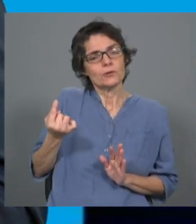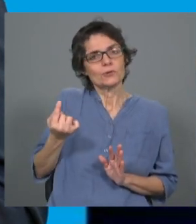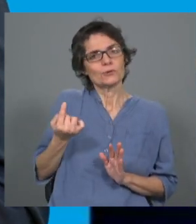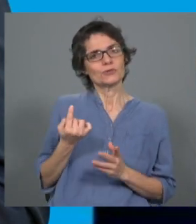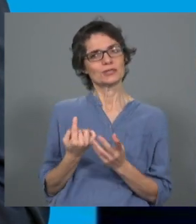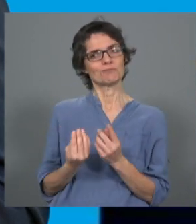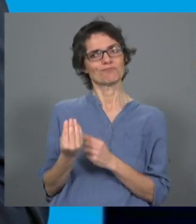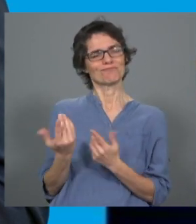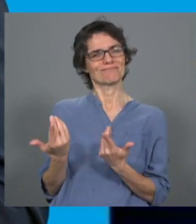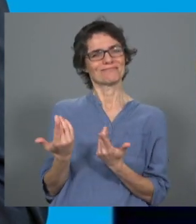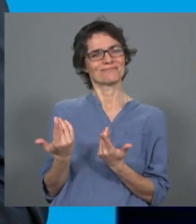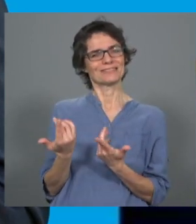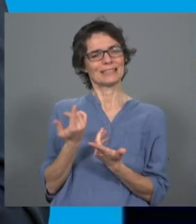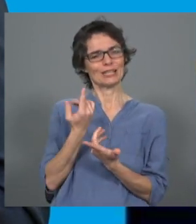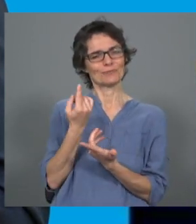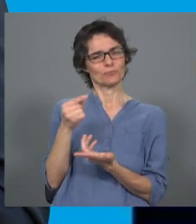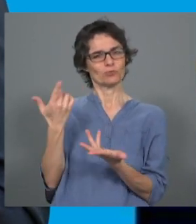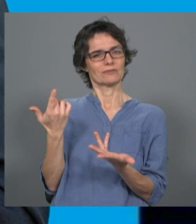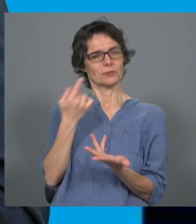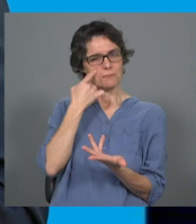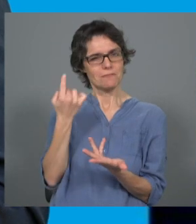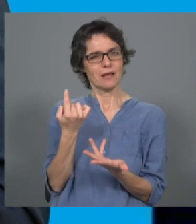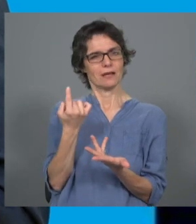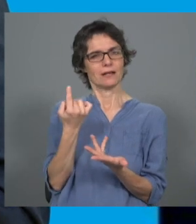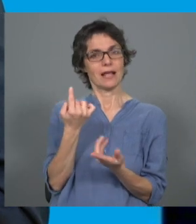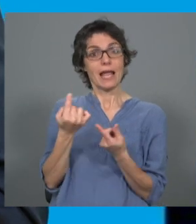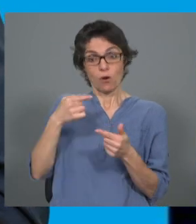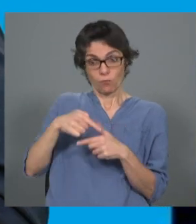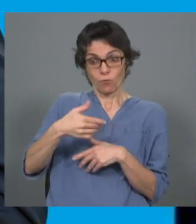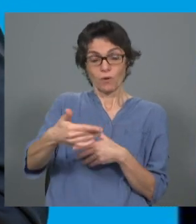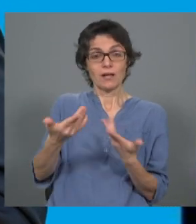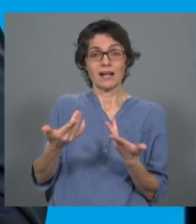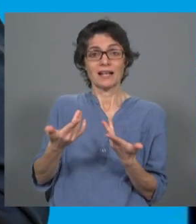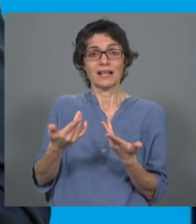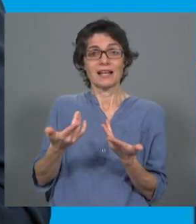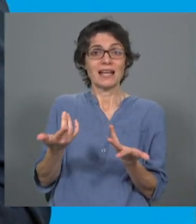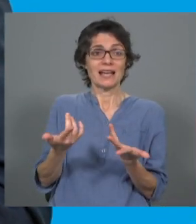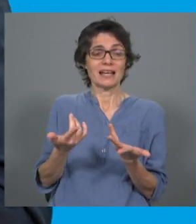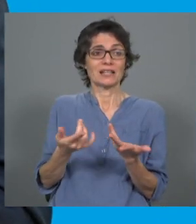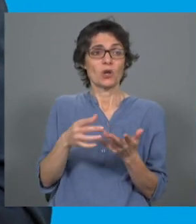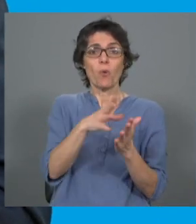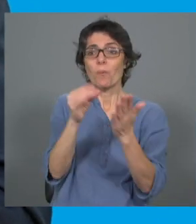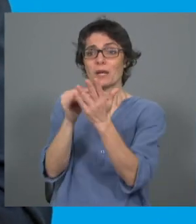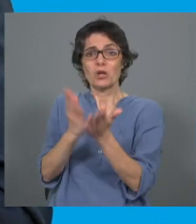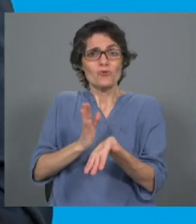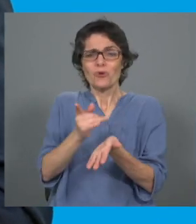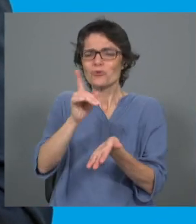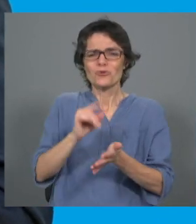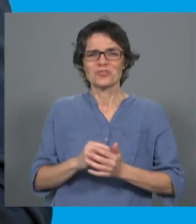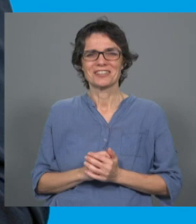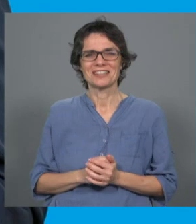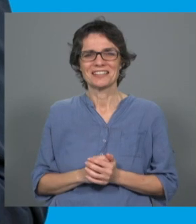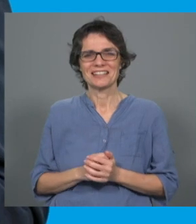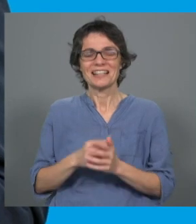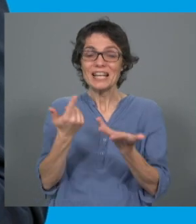mais nos dias de hoje, muitas vezes a originalidade é não serem como muitos dos outros jovens que eles conhecem,